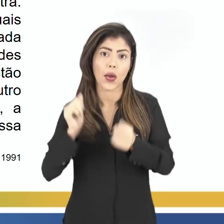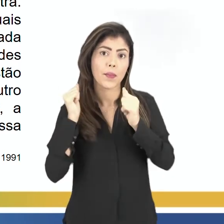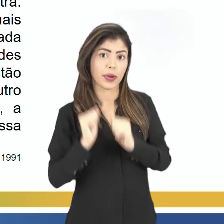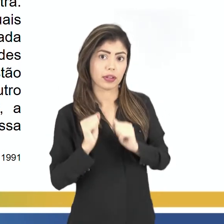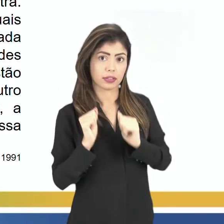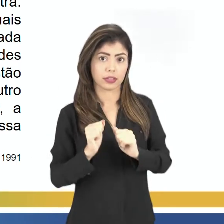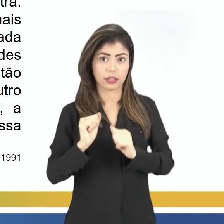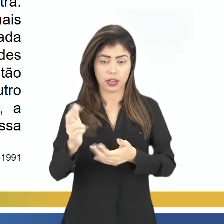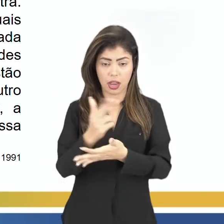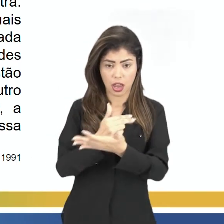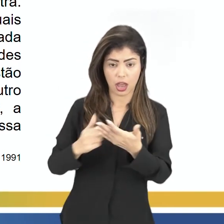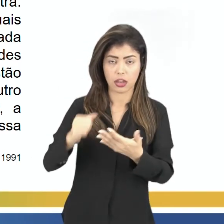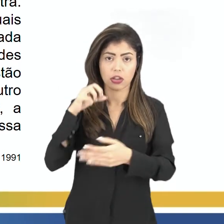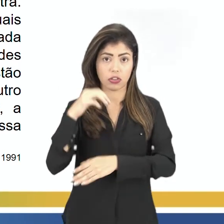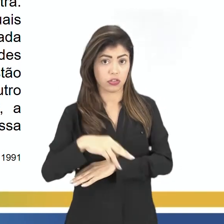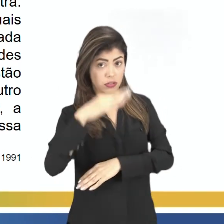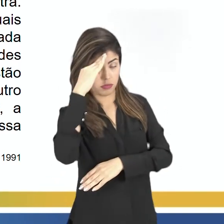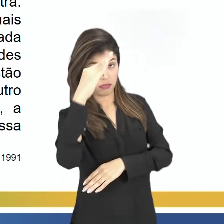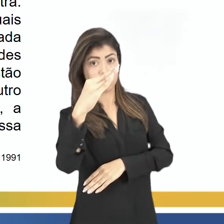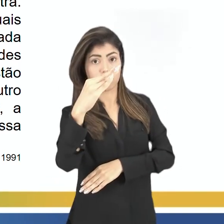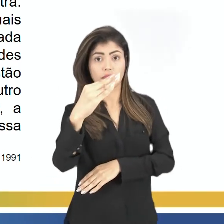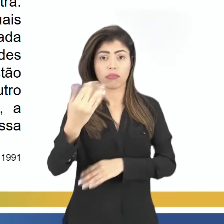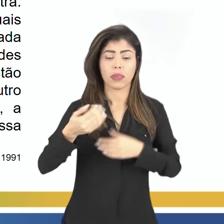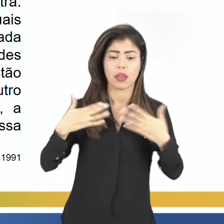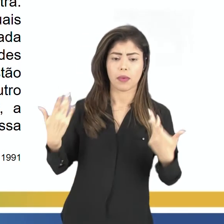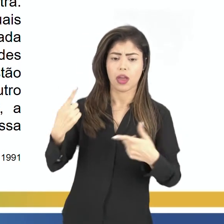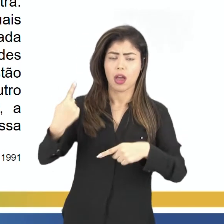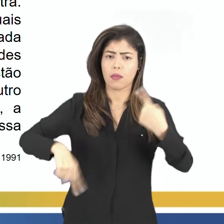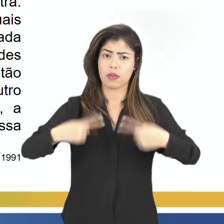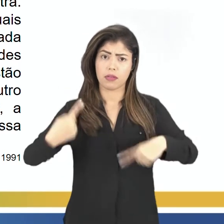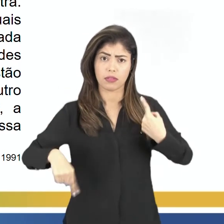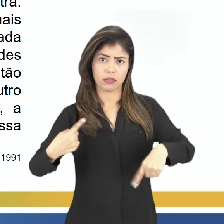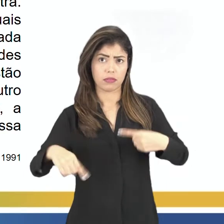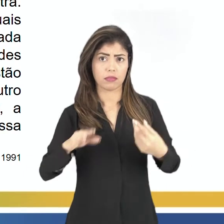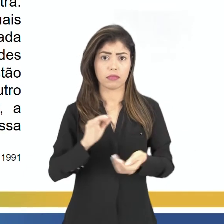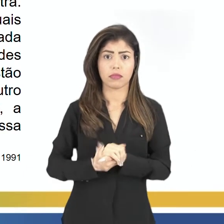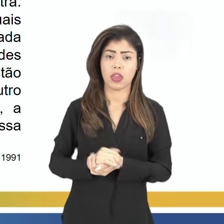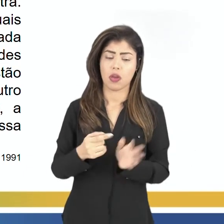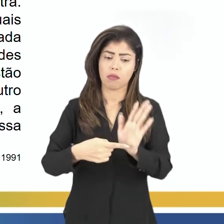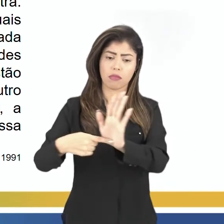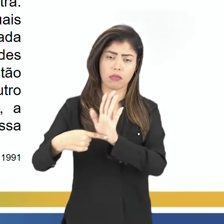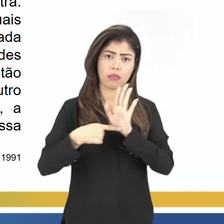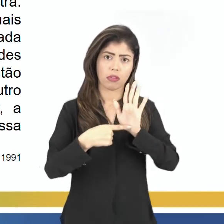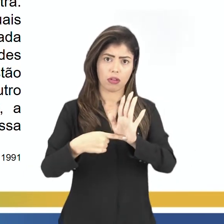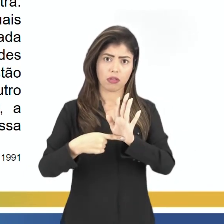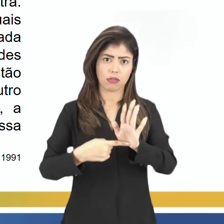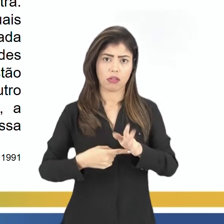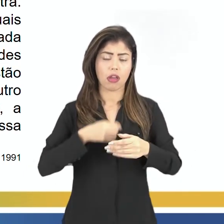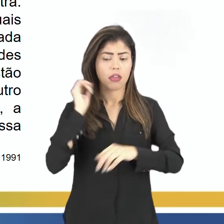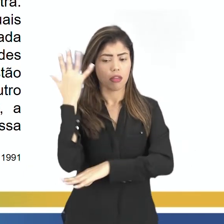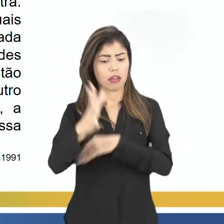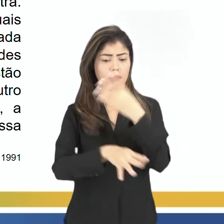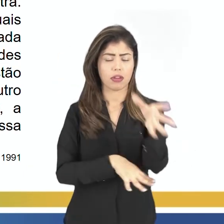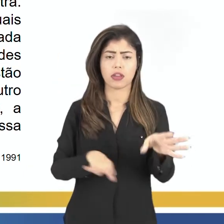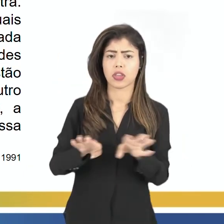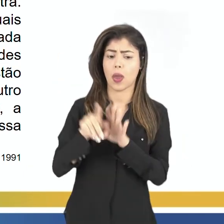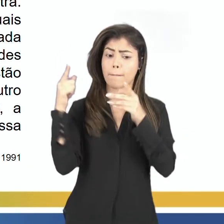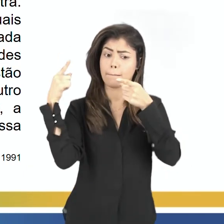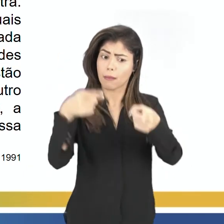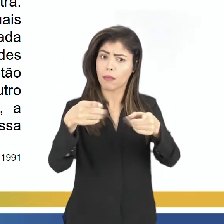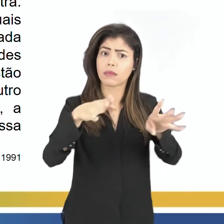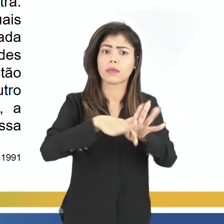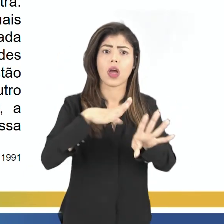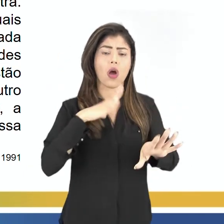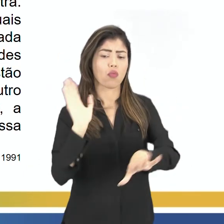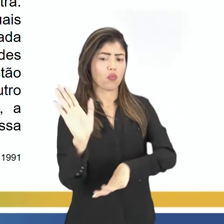pode chamar a arte mestra. Ora, a política mostra ser dessa natureza, pois é ela que determina